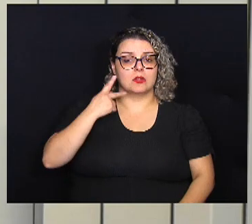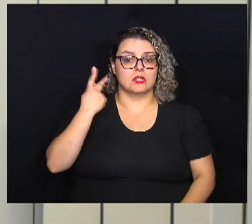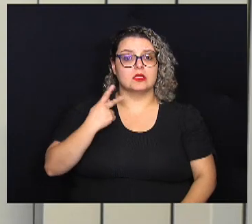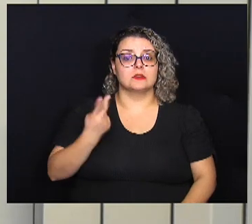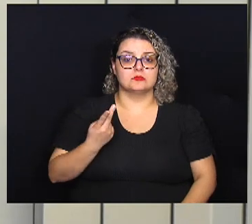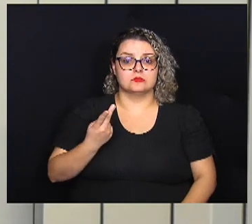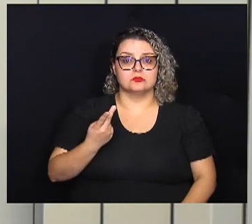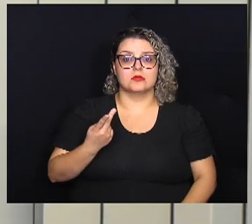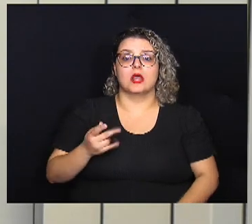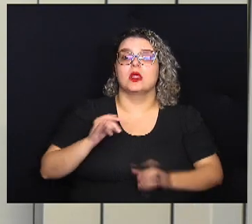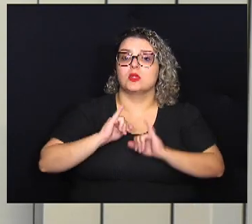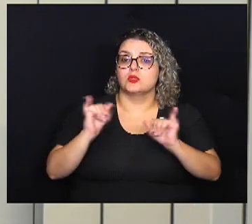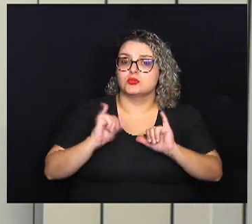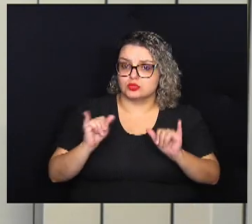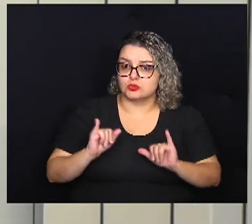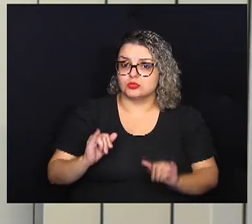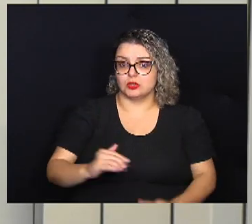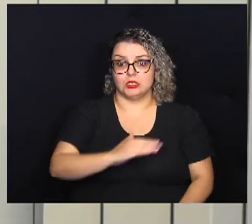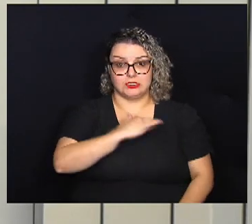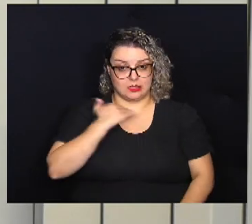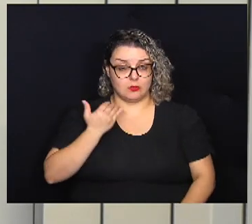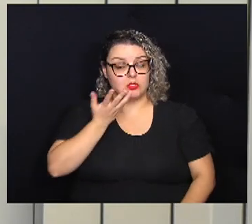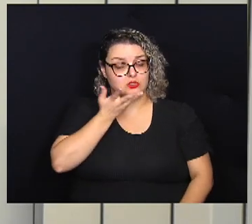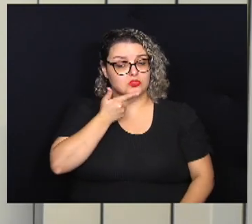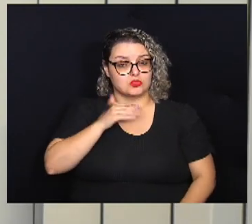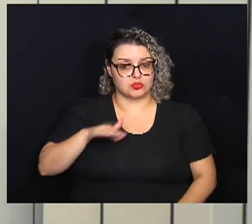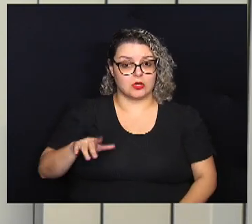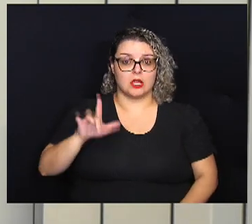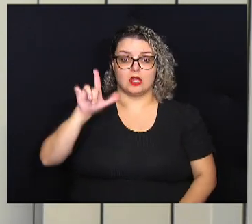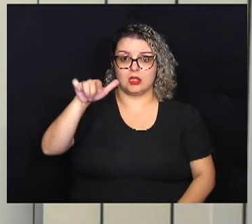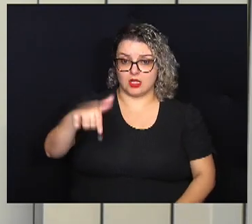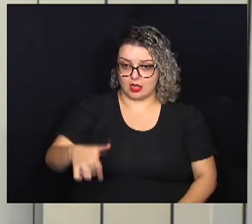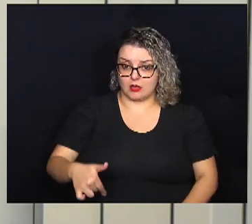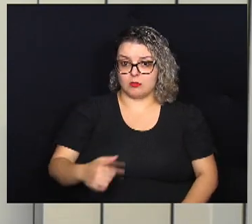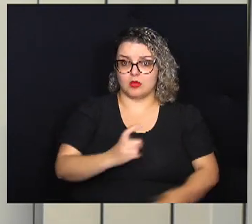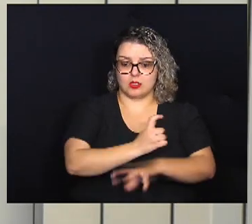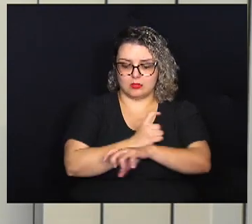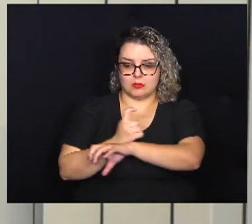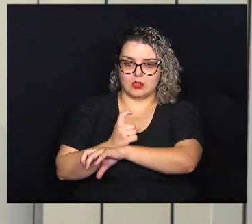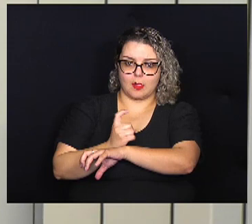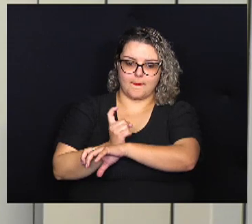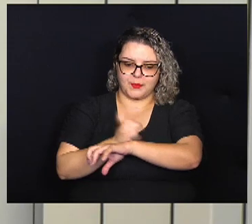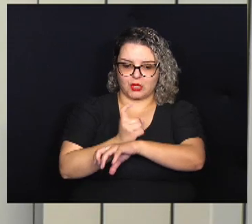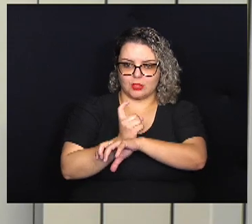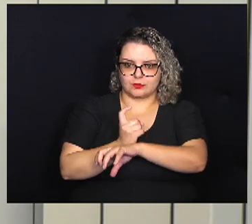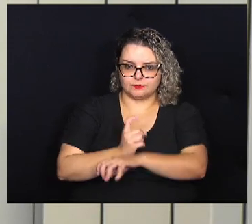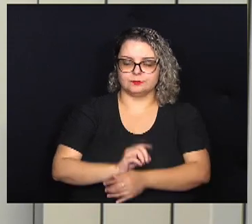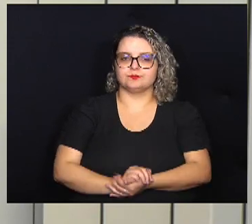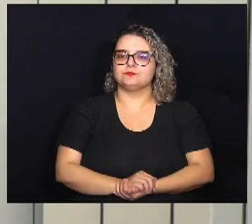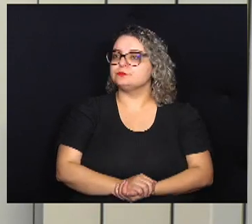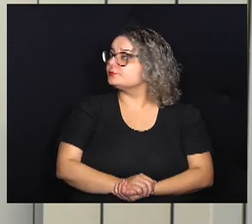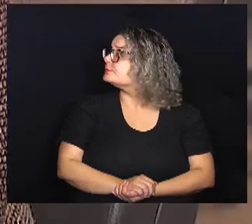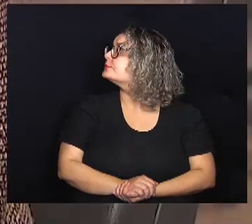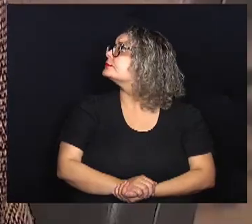da notícia da morte de uma criança após ter sido picada por um escorpião.